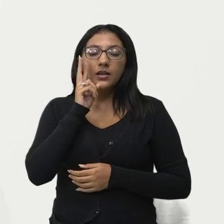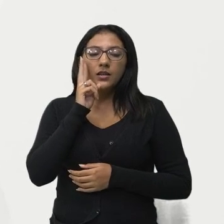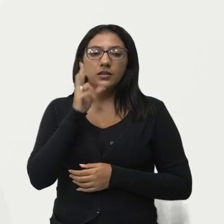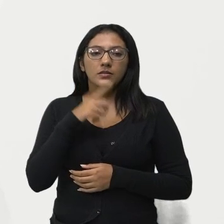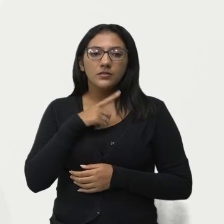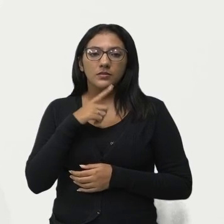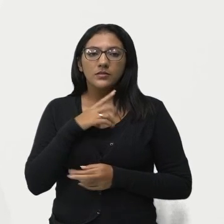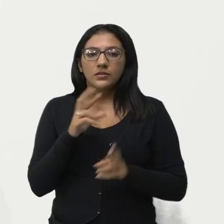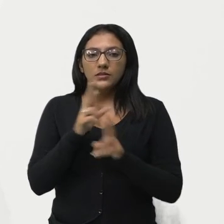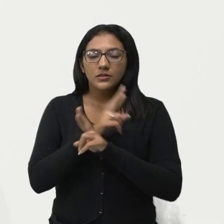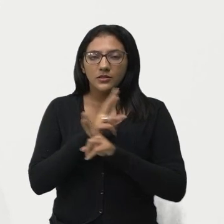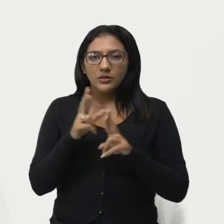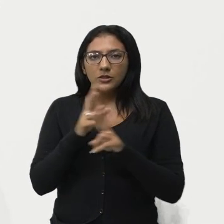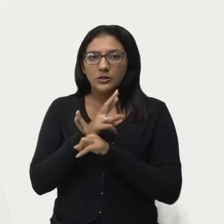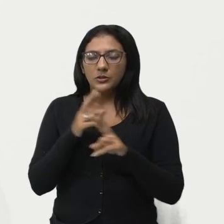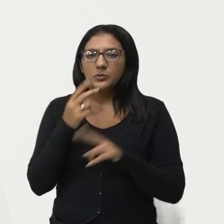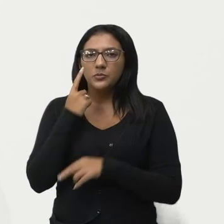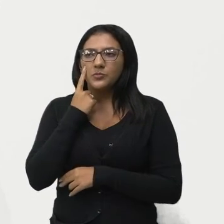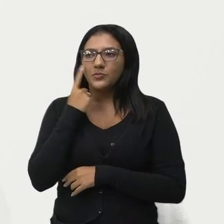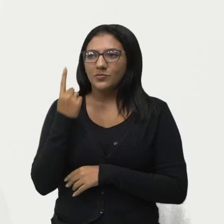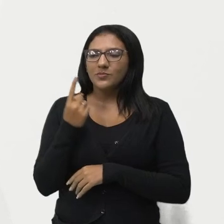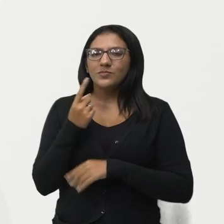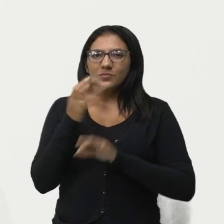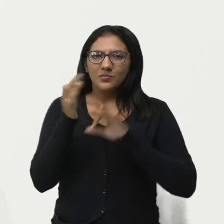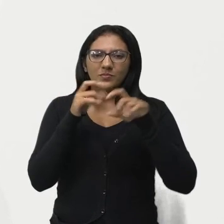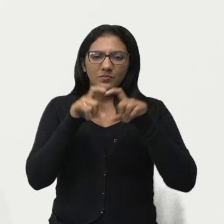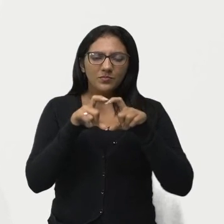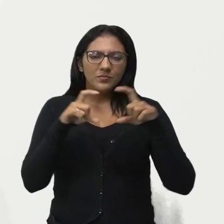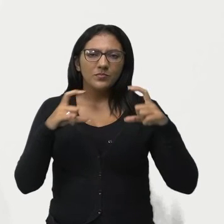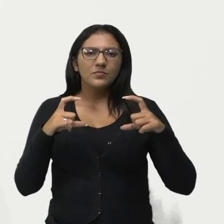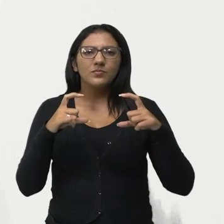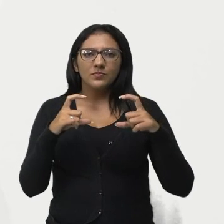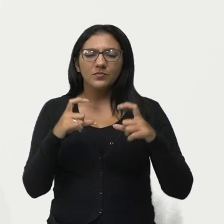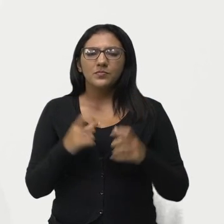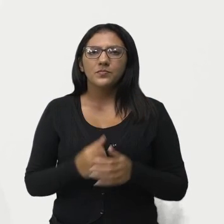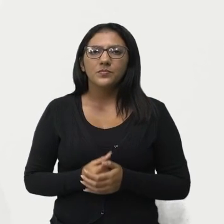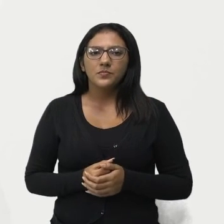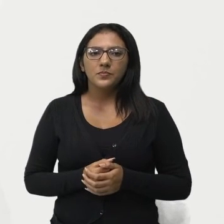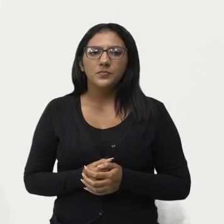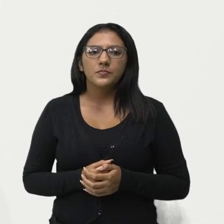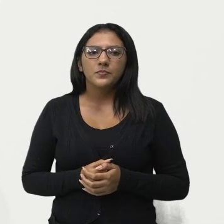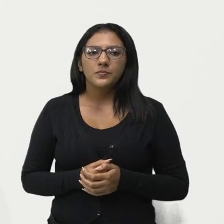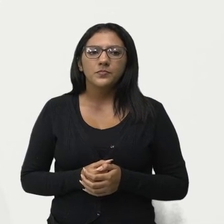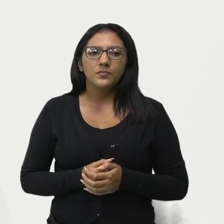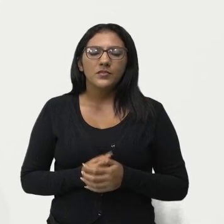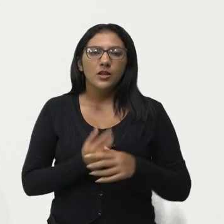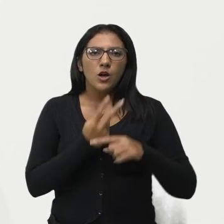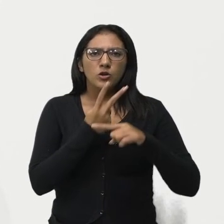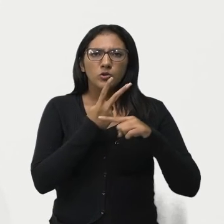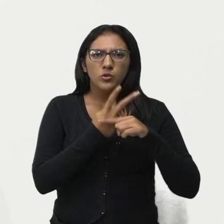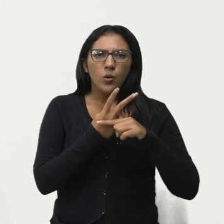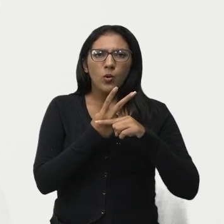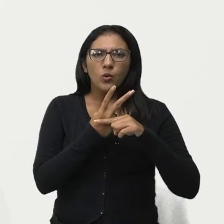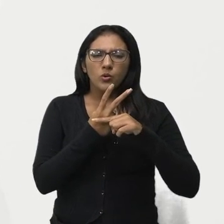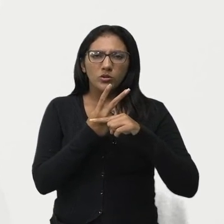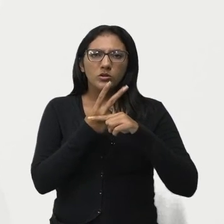e o denominador desse 3 também é igual a 1. Que a gente realiza a multiplicação, né? Numerador com